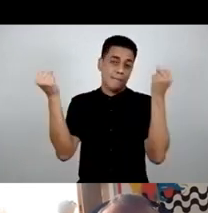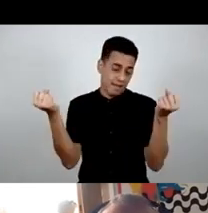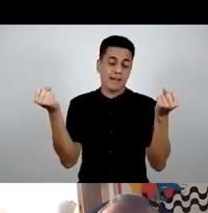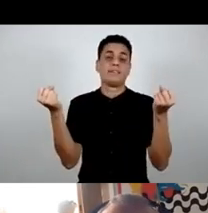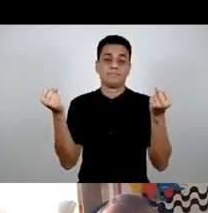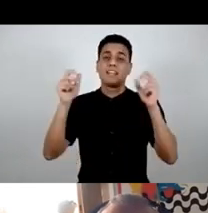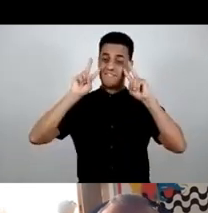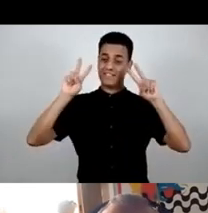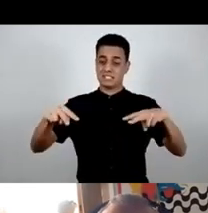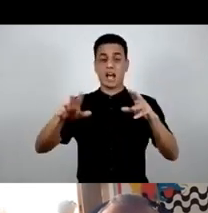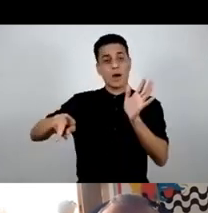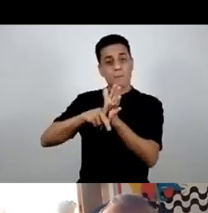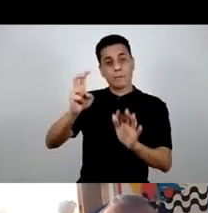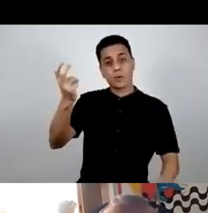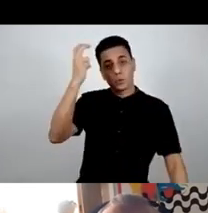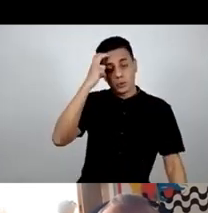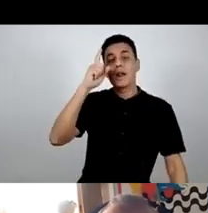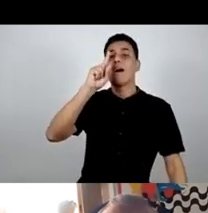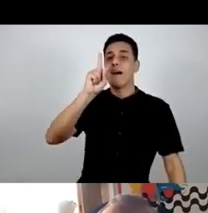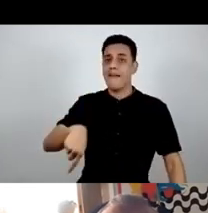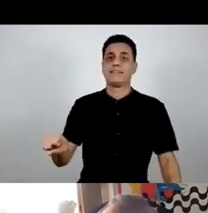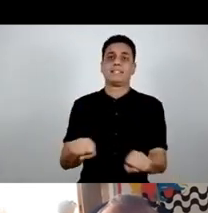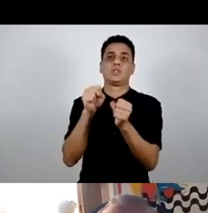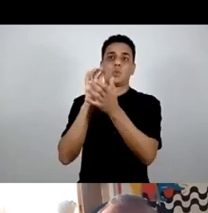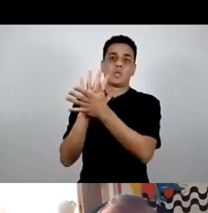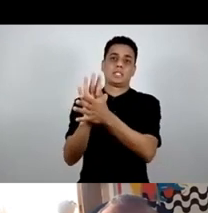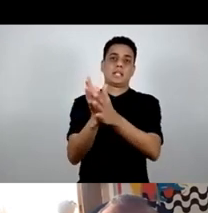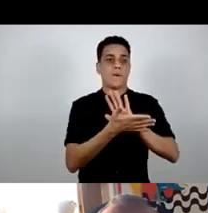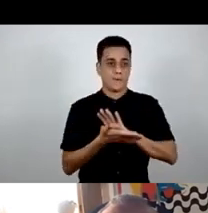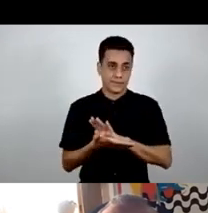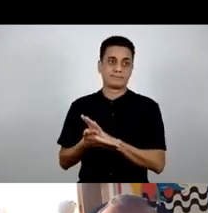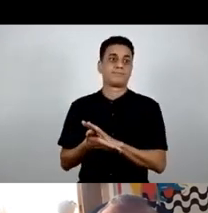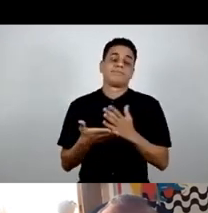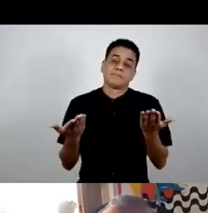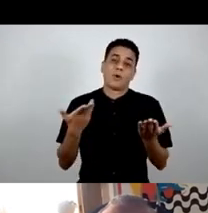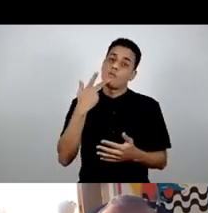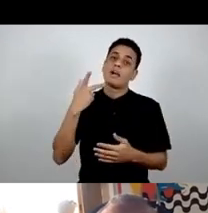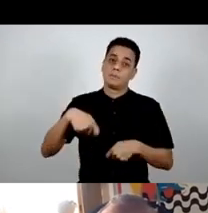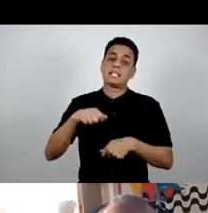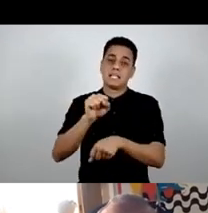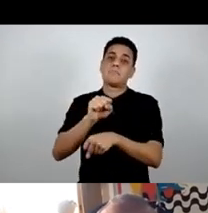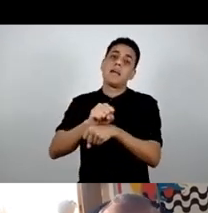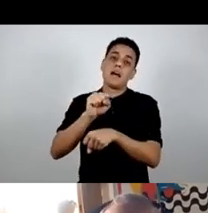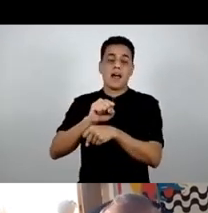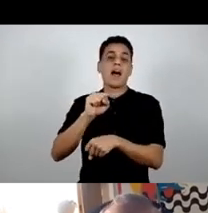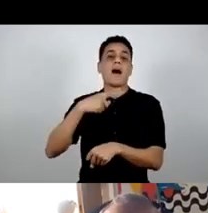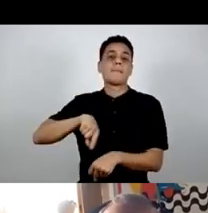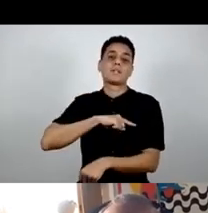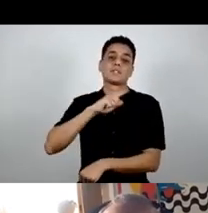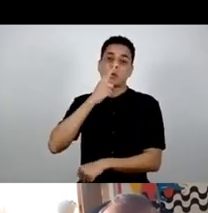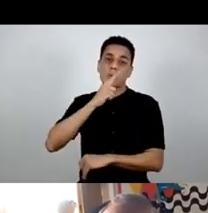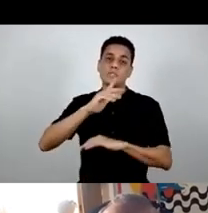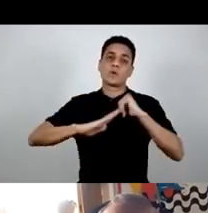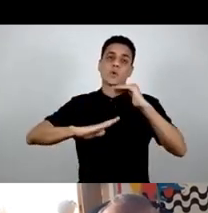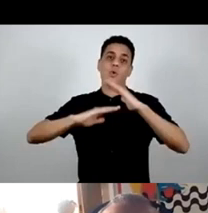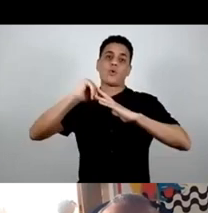panorama cultural do Brasil é um panorama de destruição. Então, vamos ter que esperar um pouco para que a gente tenha uma reconstrução no país